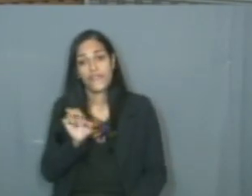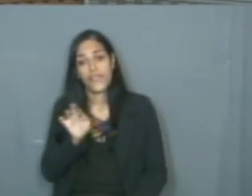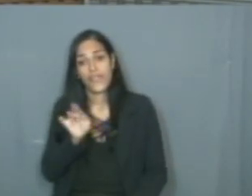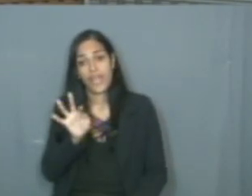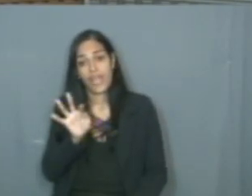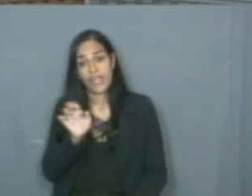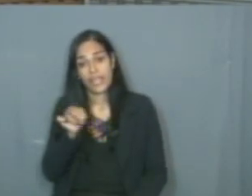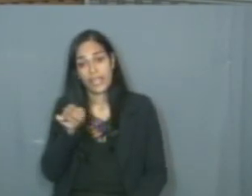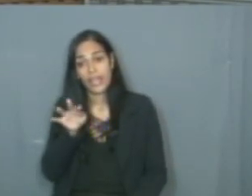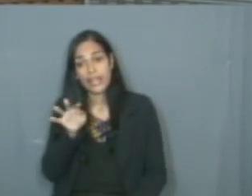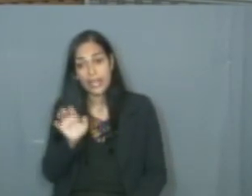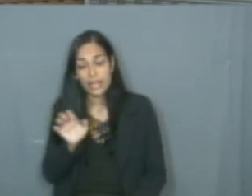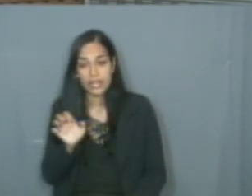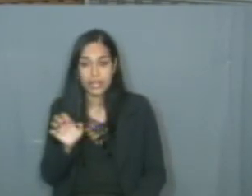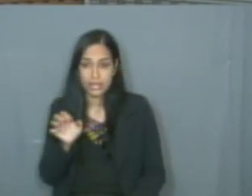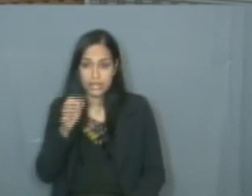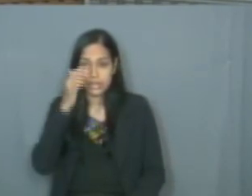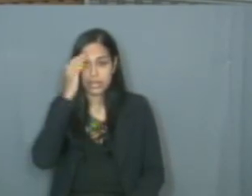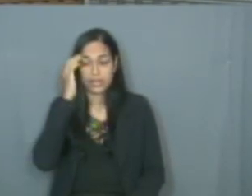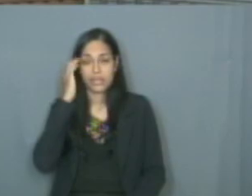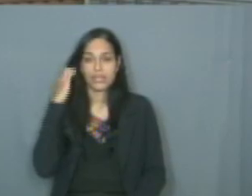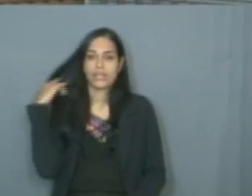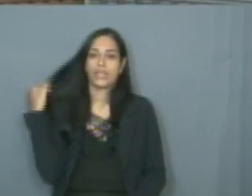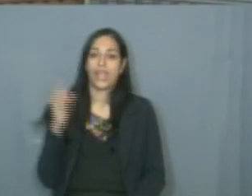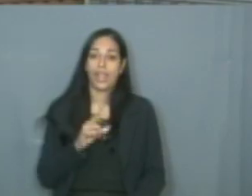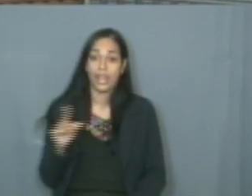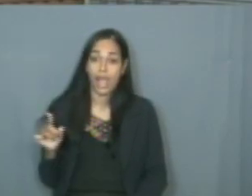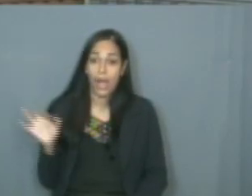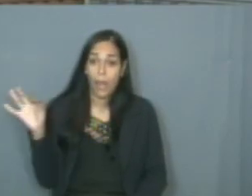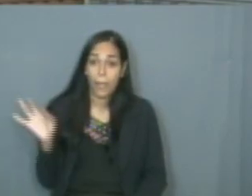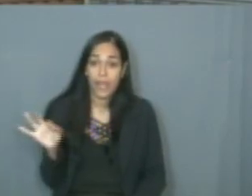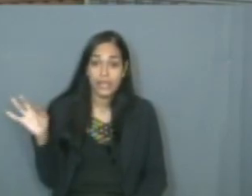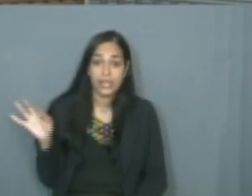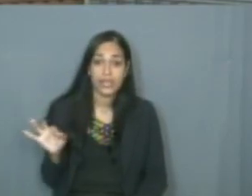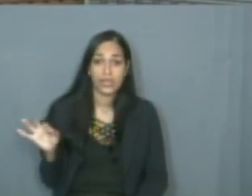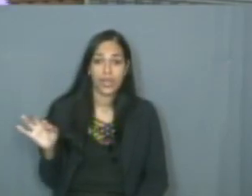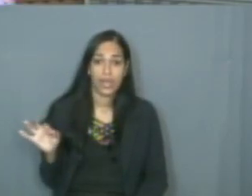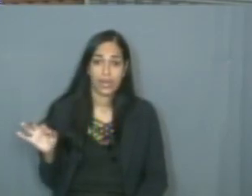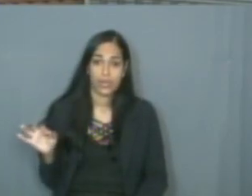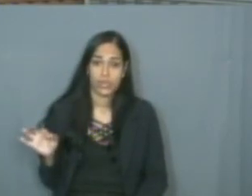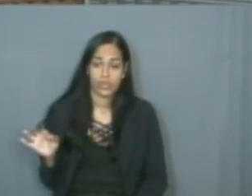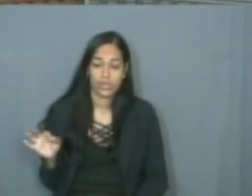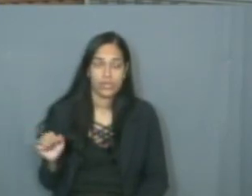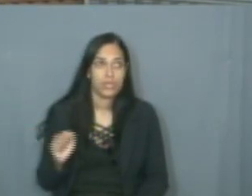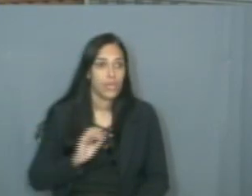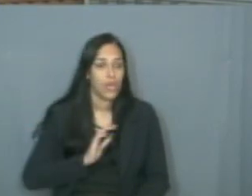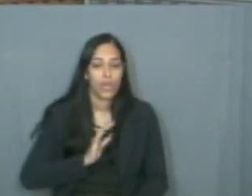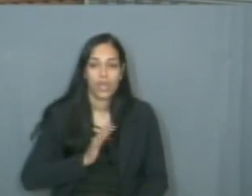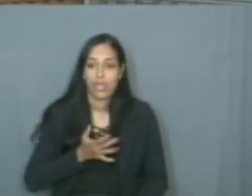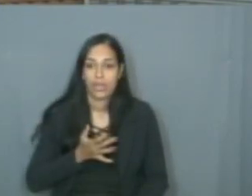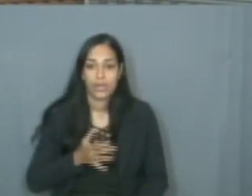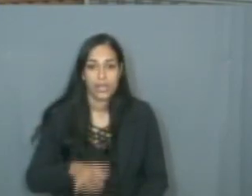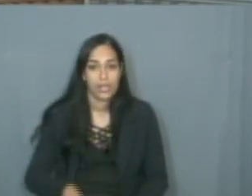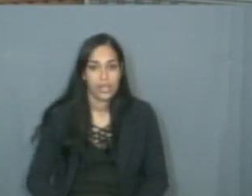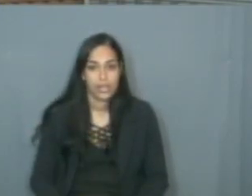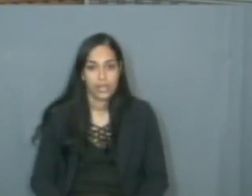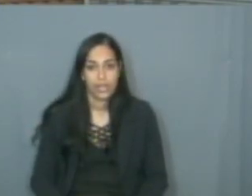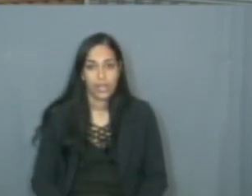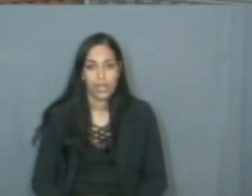Lério, que lá os percentuais são absurdos. Estou aqui em